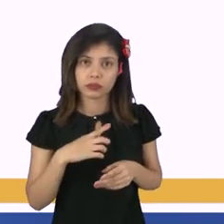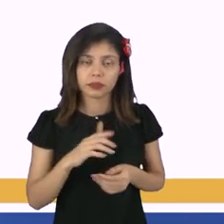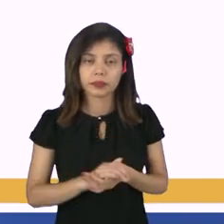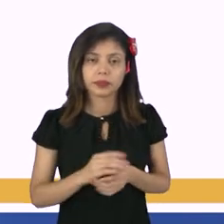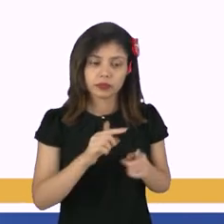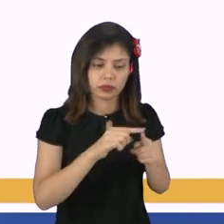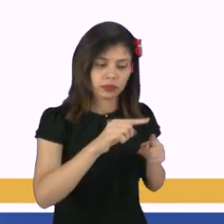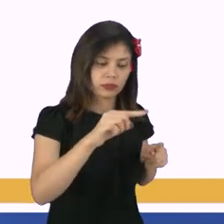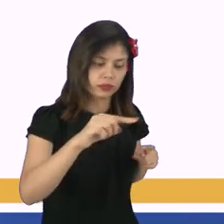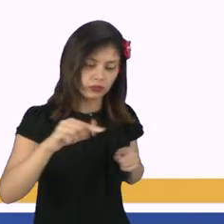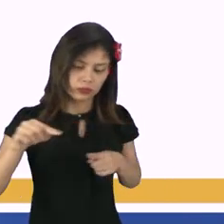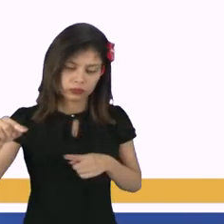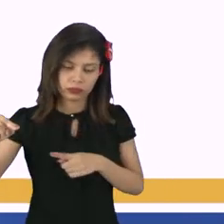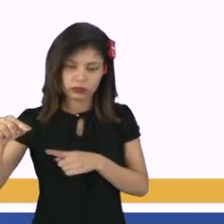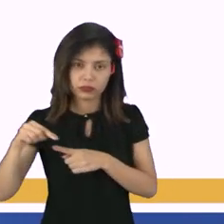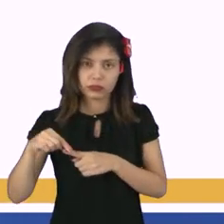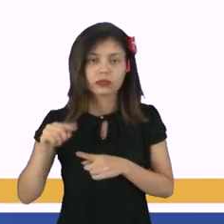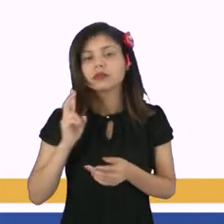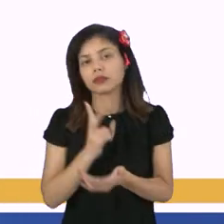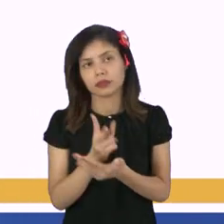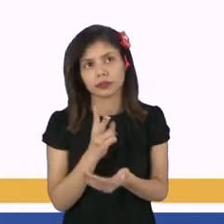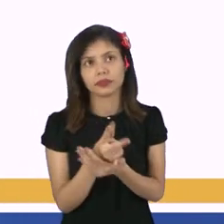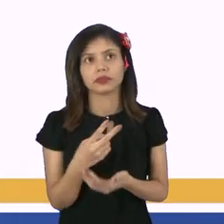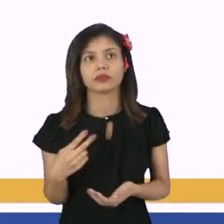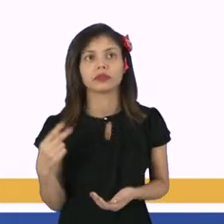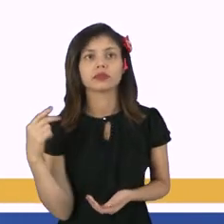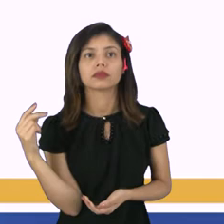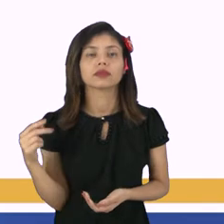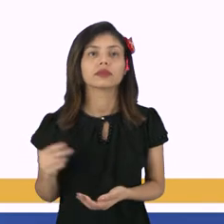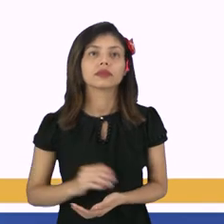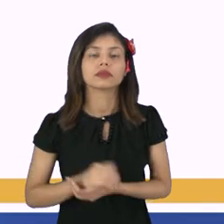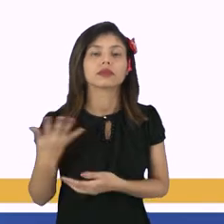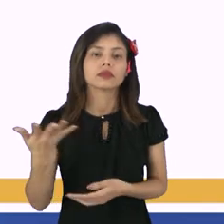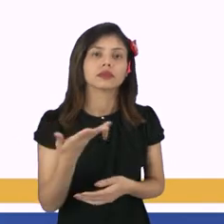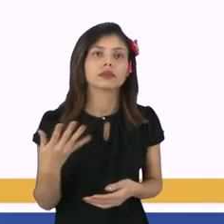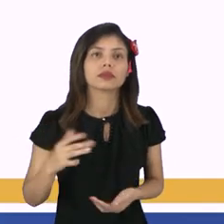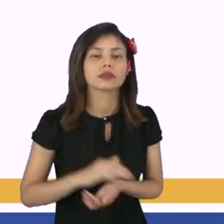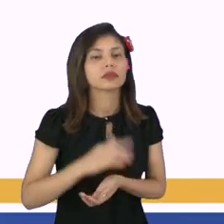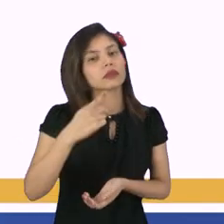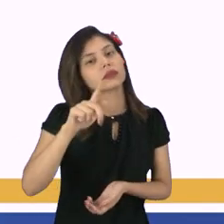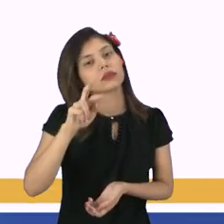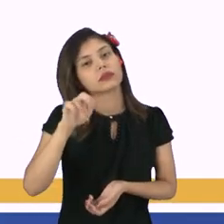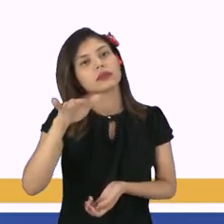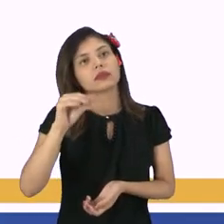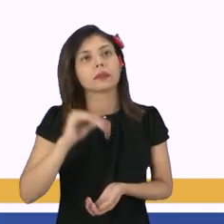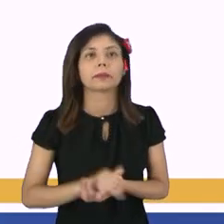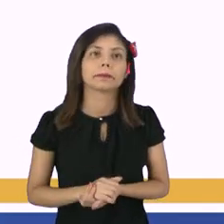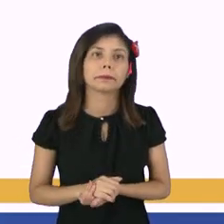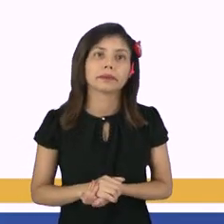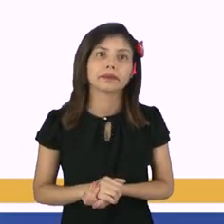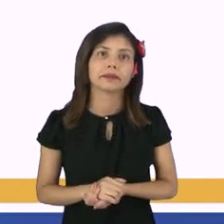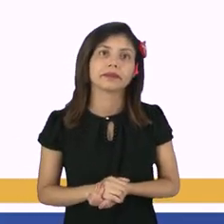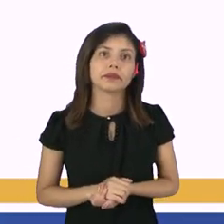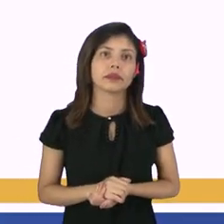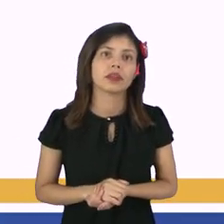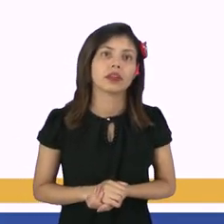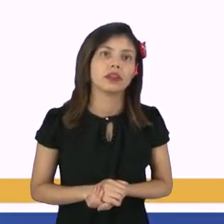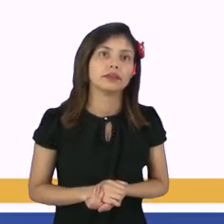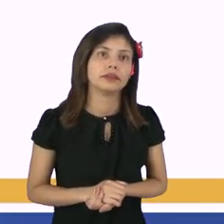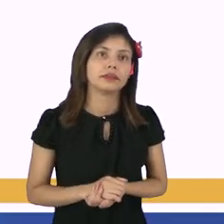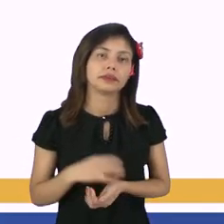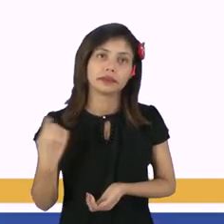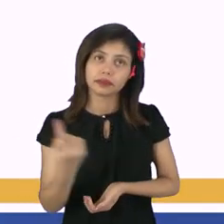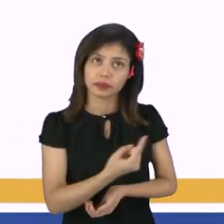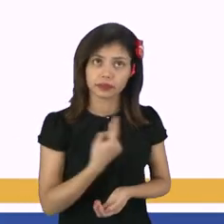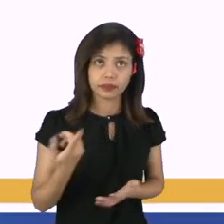segmentos de reta fechando uma imagem então nós temos na base um polígono e a base de um cone você sabe